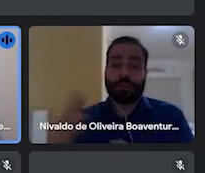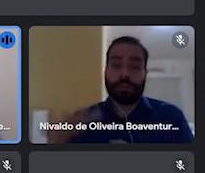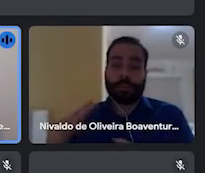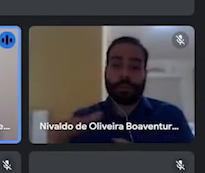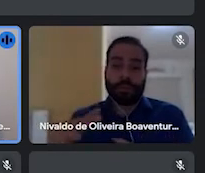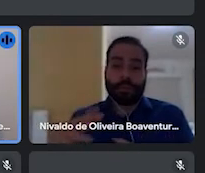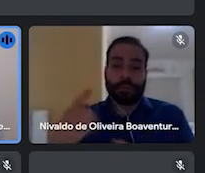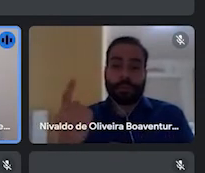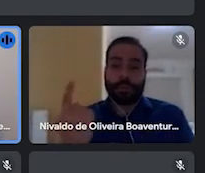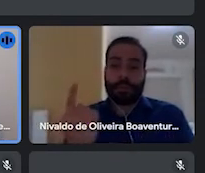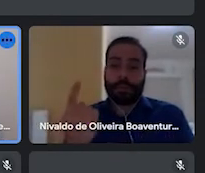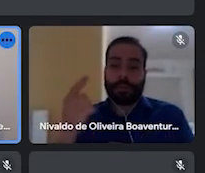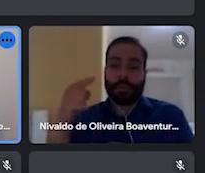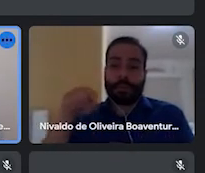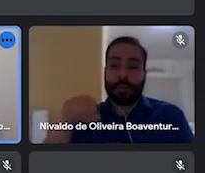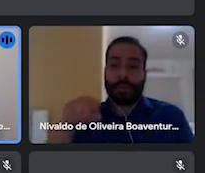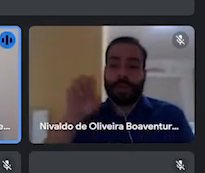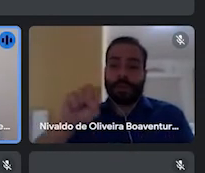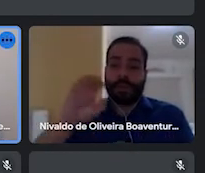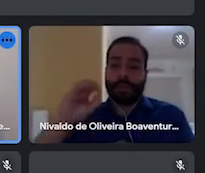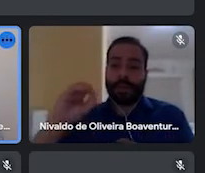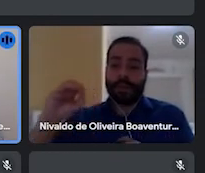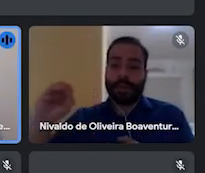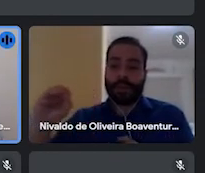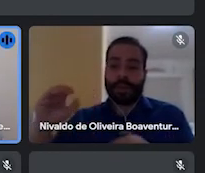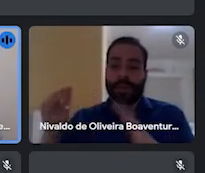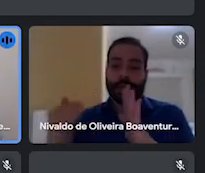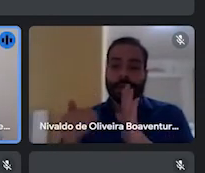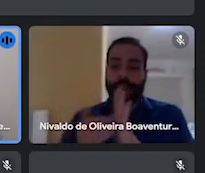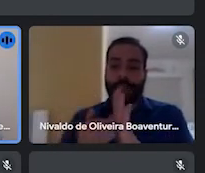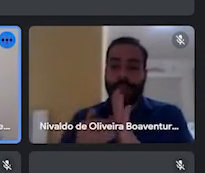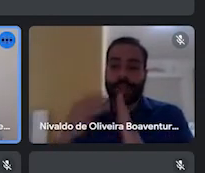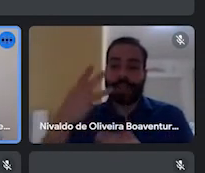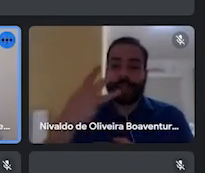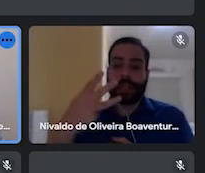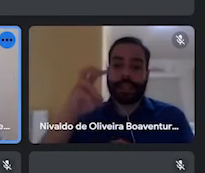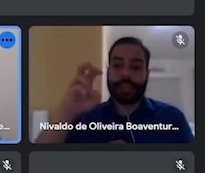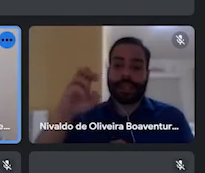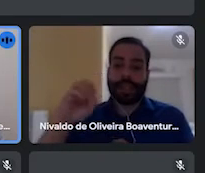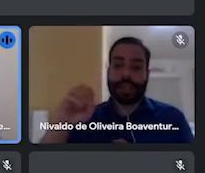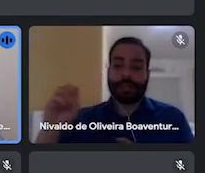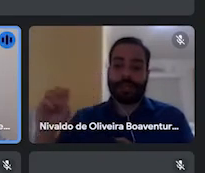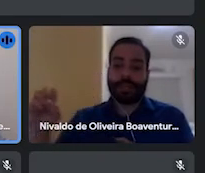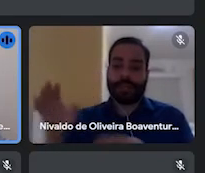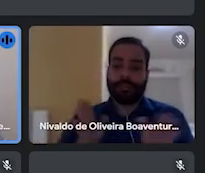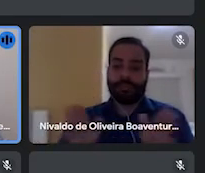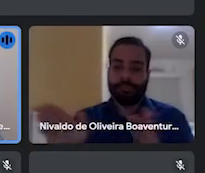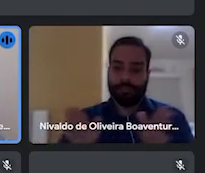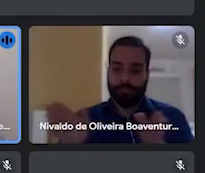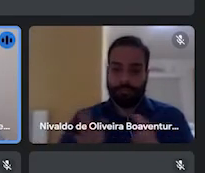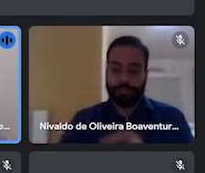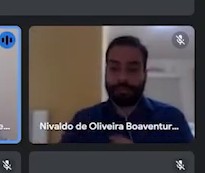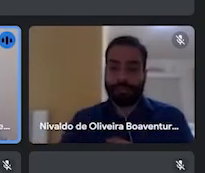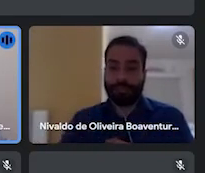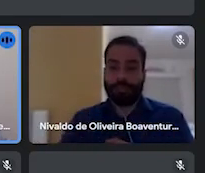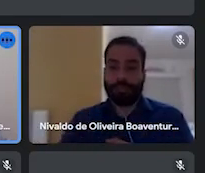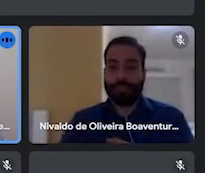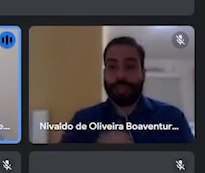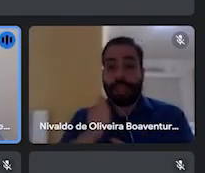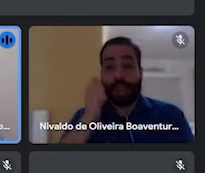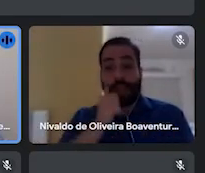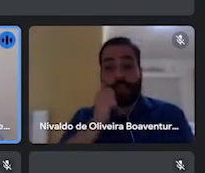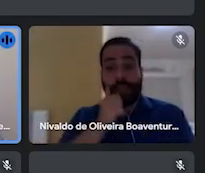de 1.800 a 3.500. Normalmente, as mulheres têm